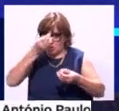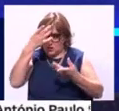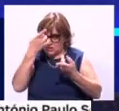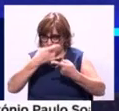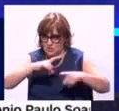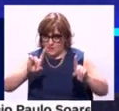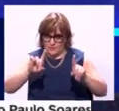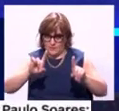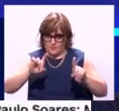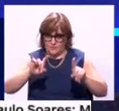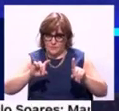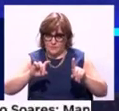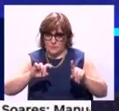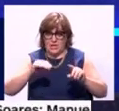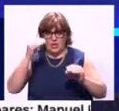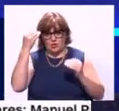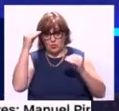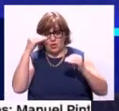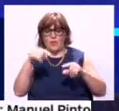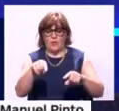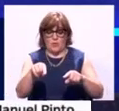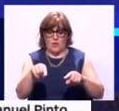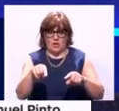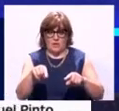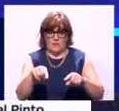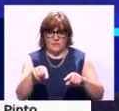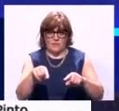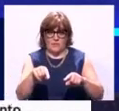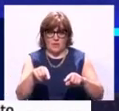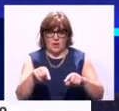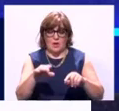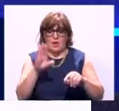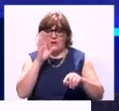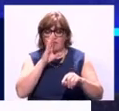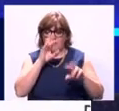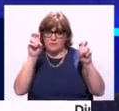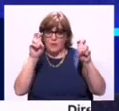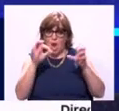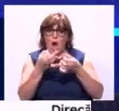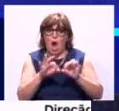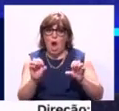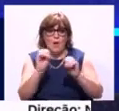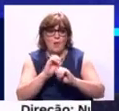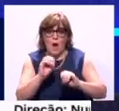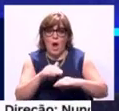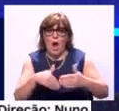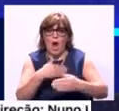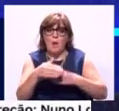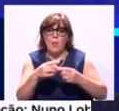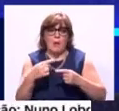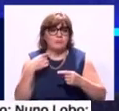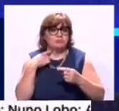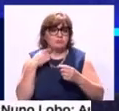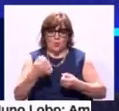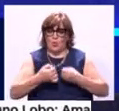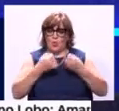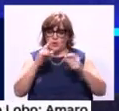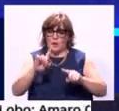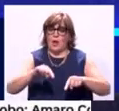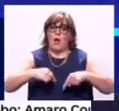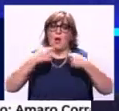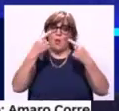esquecer que o Sérgio Conceição, sem ovos, não faz omeletes. Certo. Agora, há